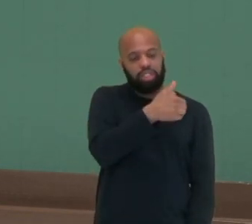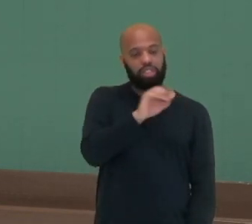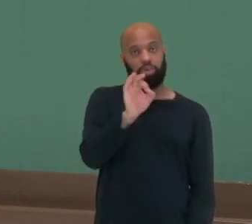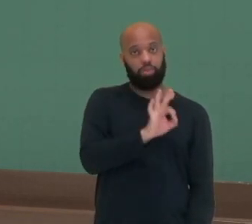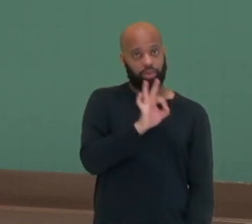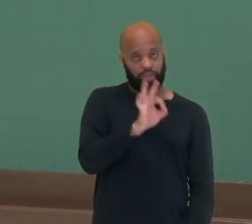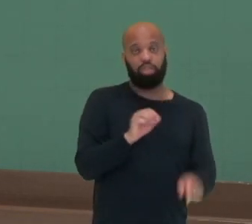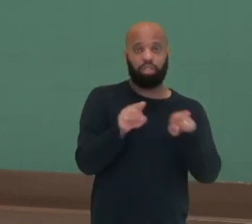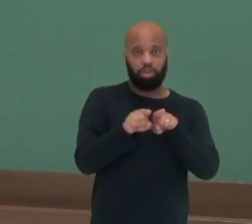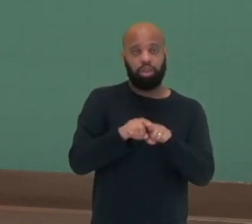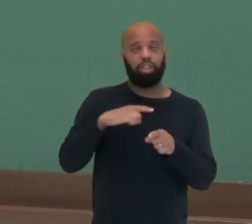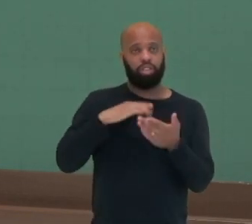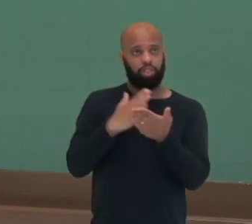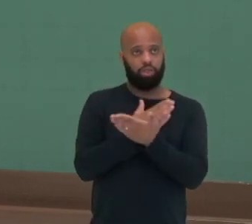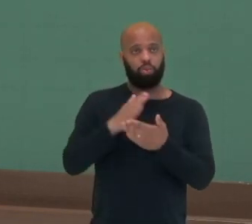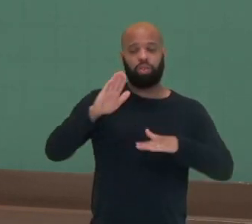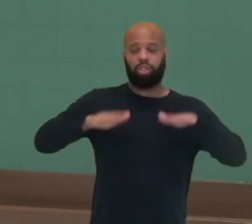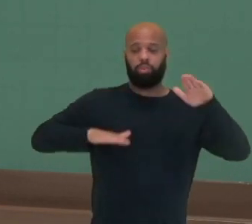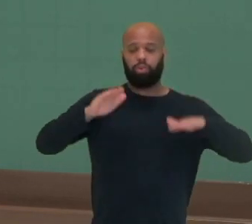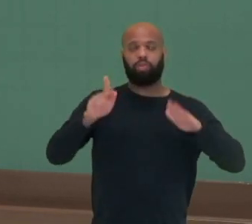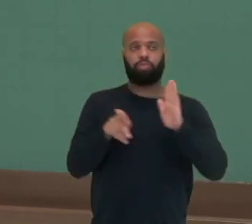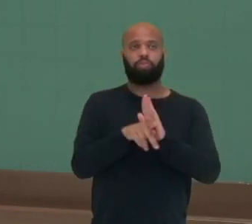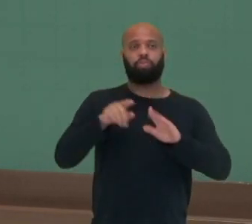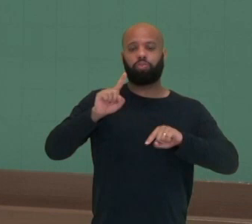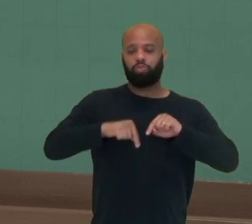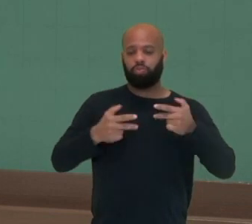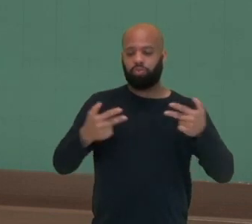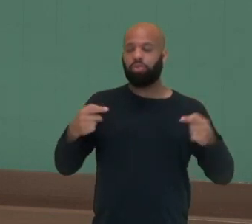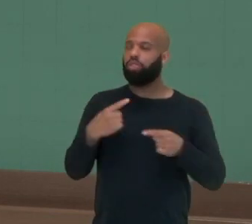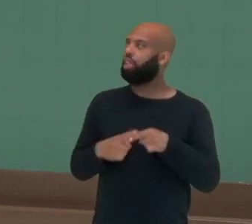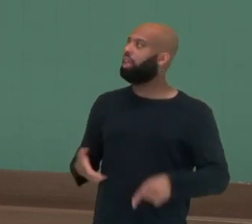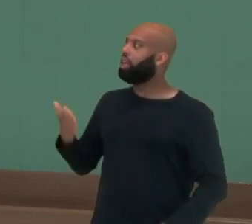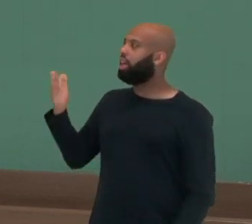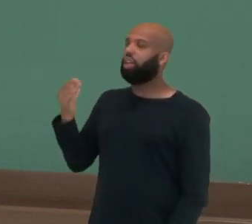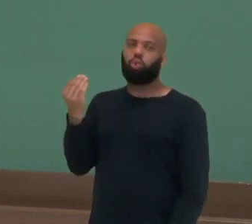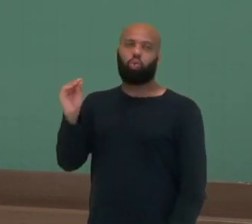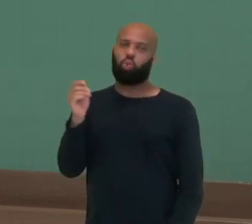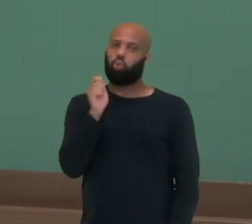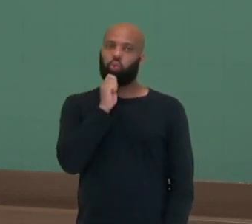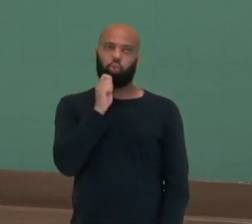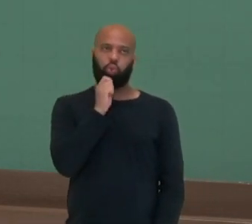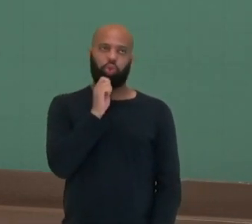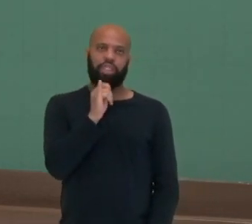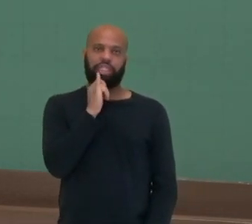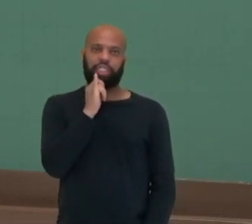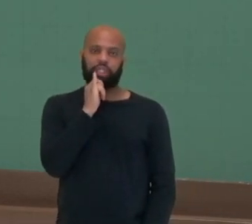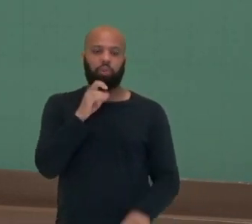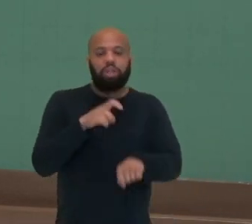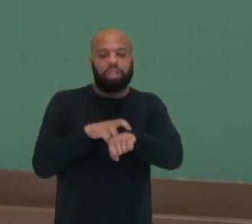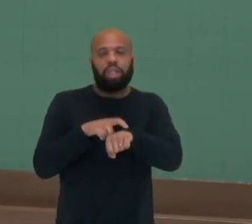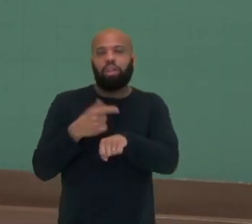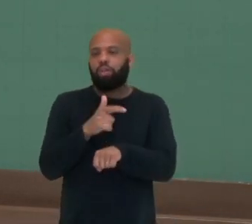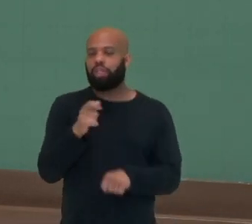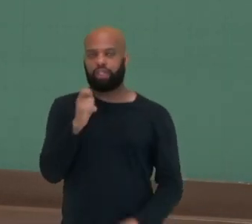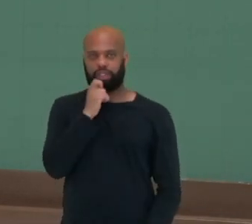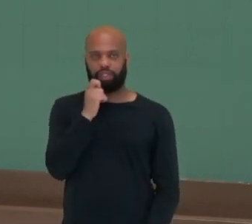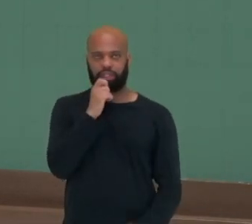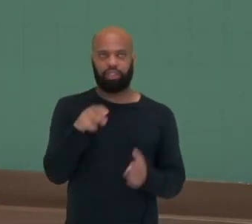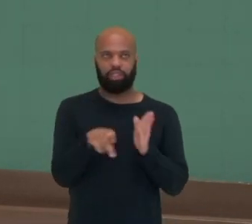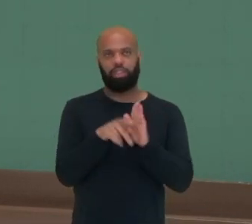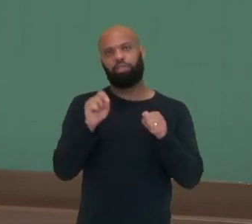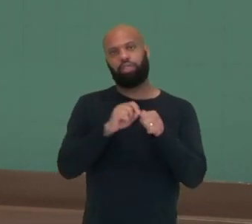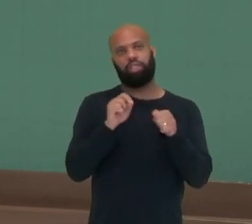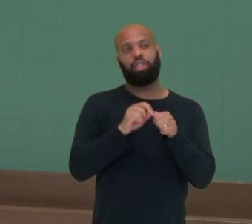100%, dependendo do produto, porque aqui a gente não colocou, por exemplo, o tempo para ela fabricar. Claro que se